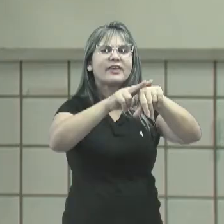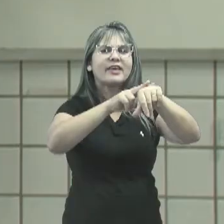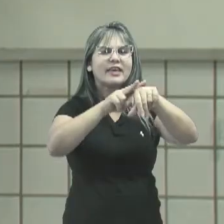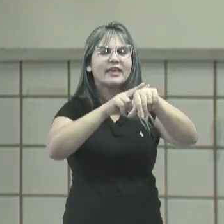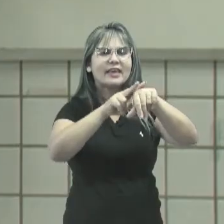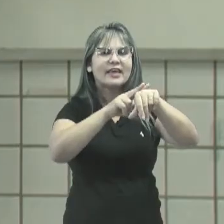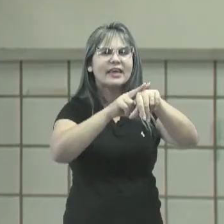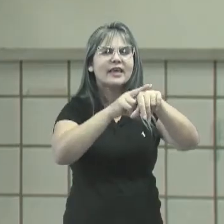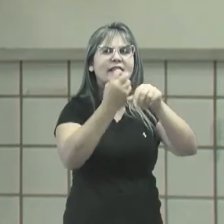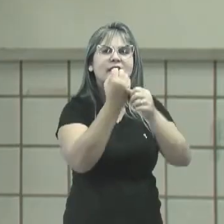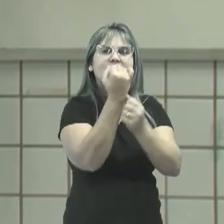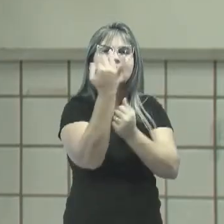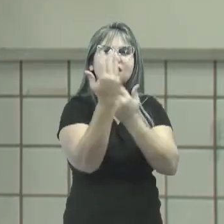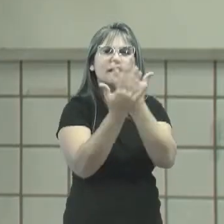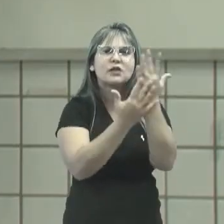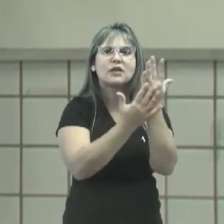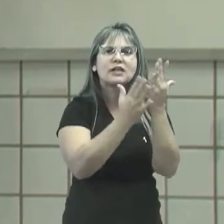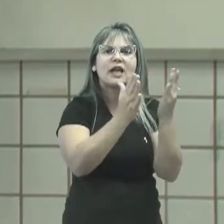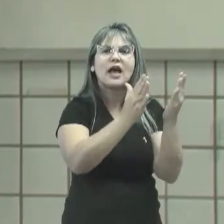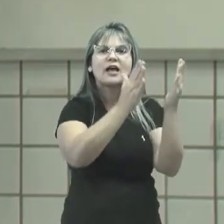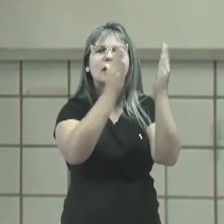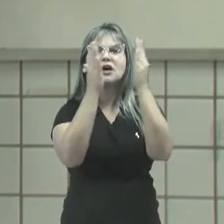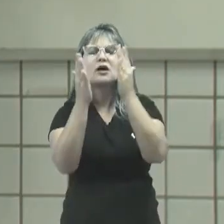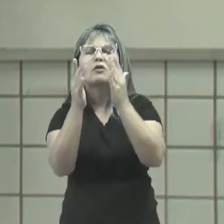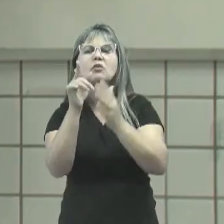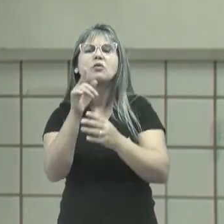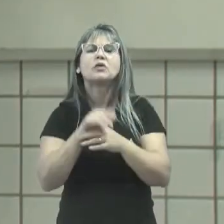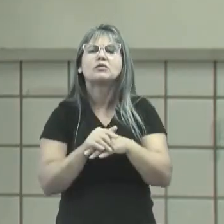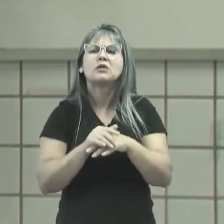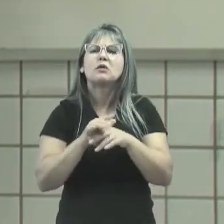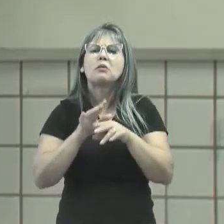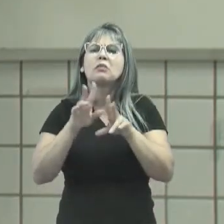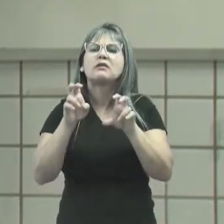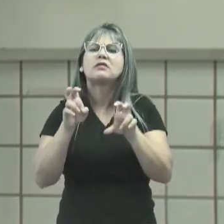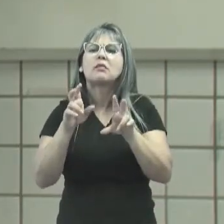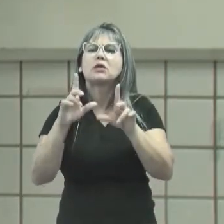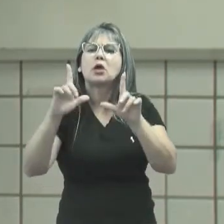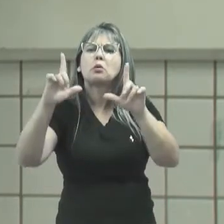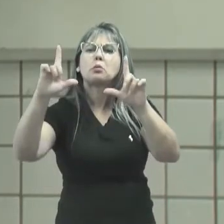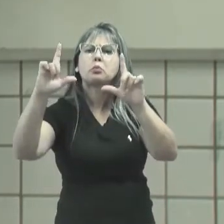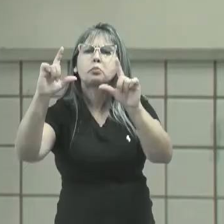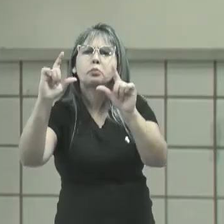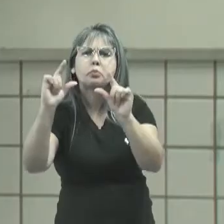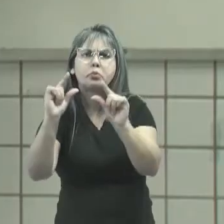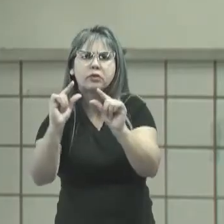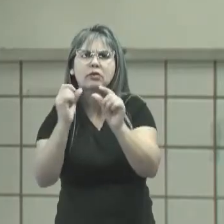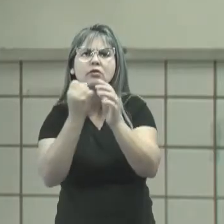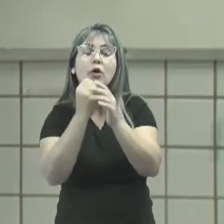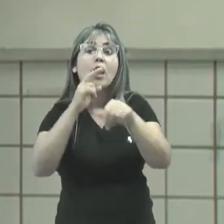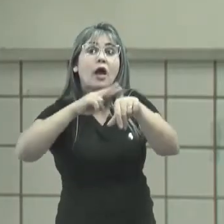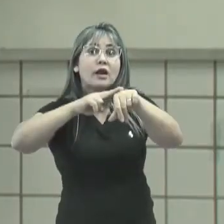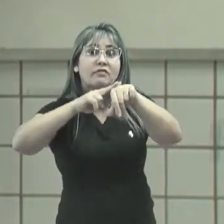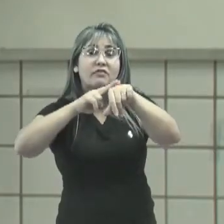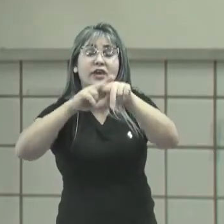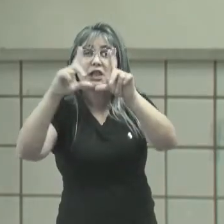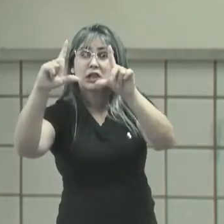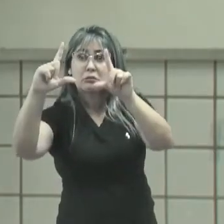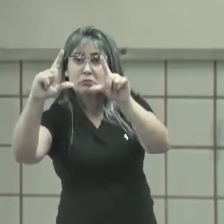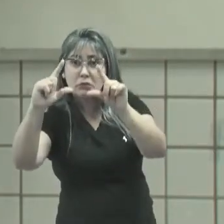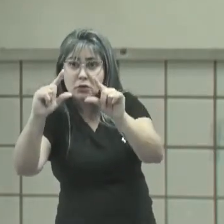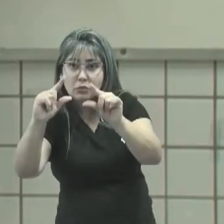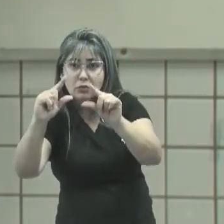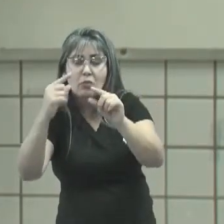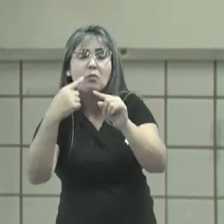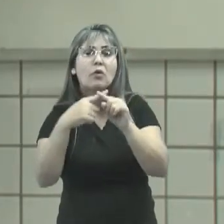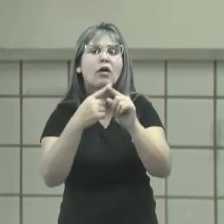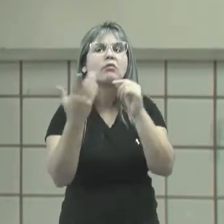Aqui dá para analisar bem direitinho essas duas regiões aqui do Rio de Janeiro, tá bom, pessoal? Isso é só um exemplo, mas esse